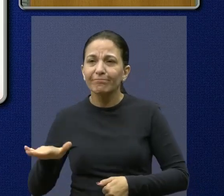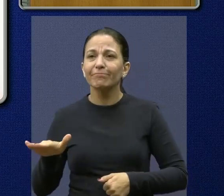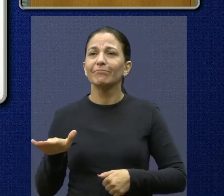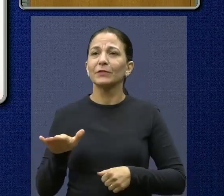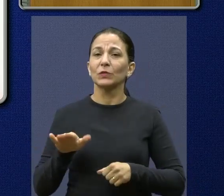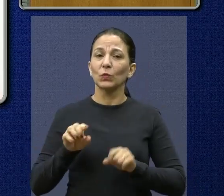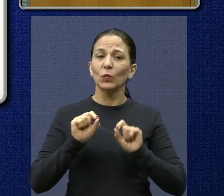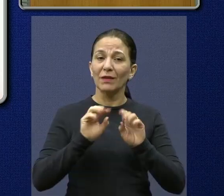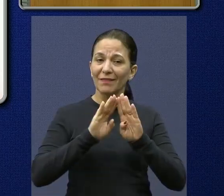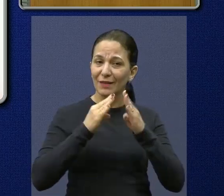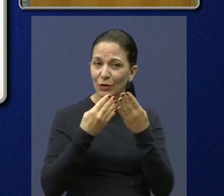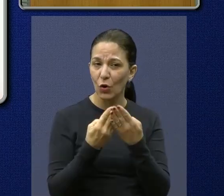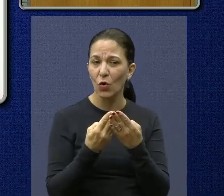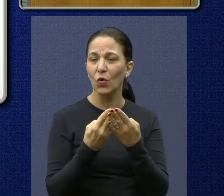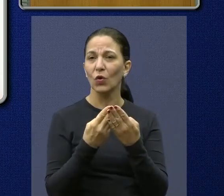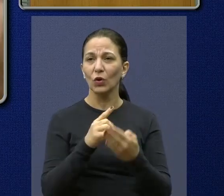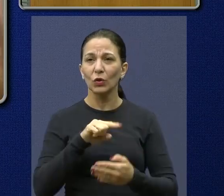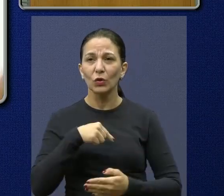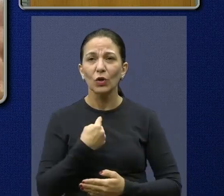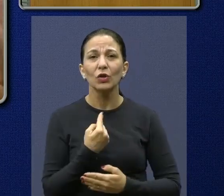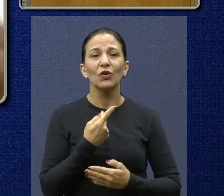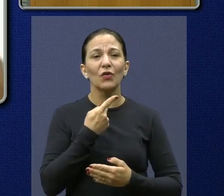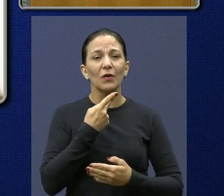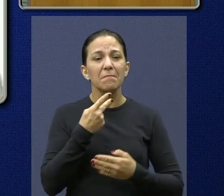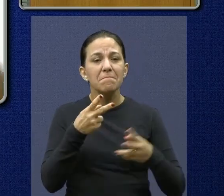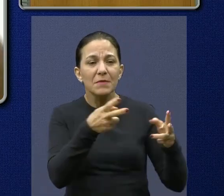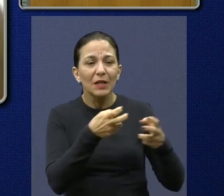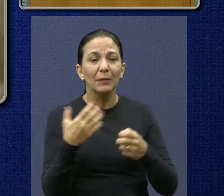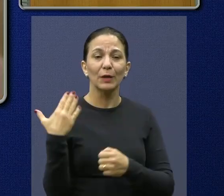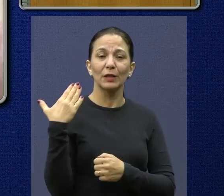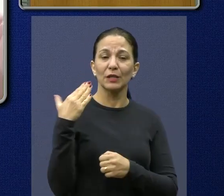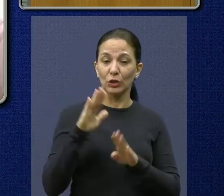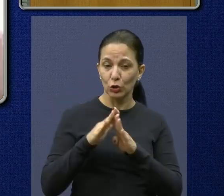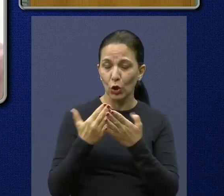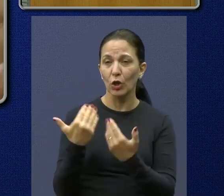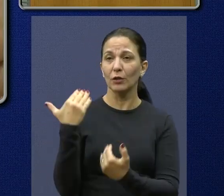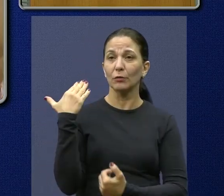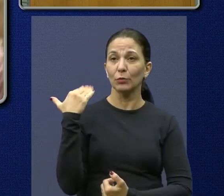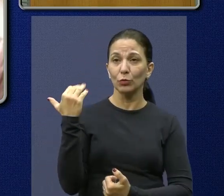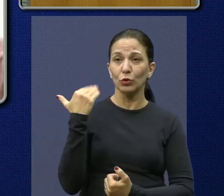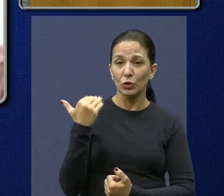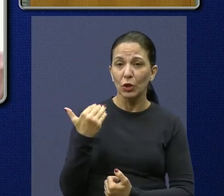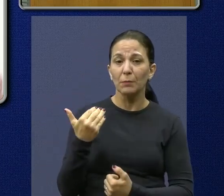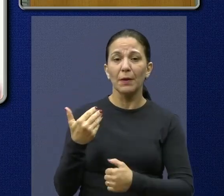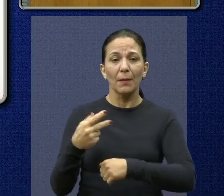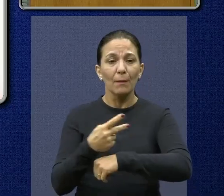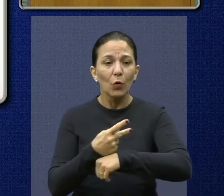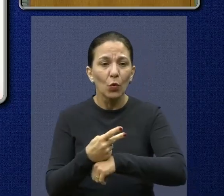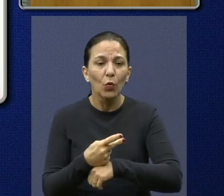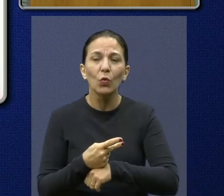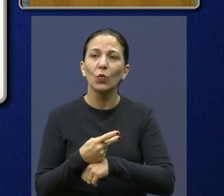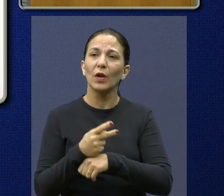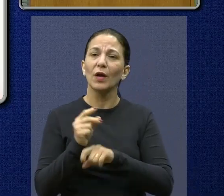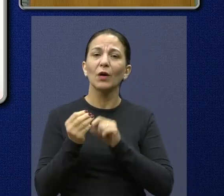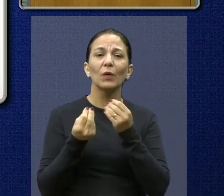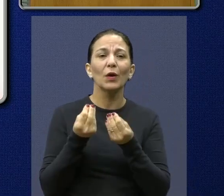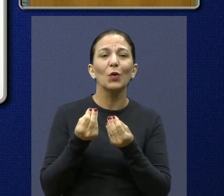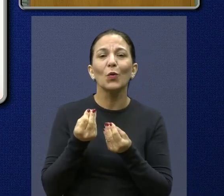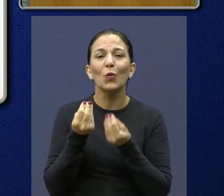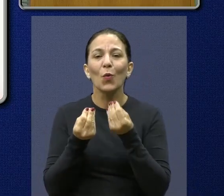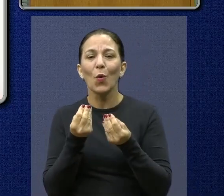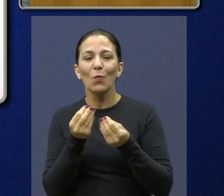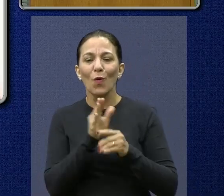Nas escolas a gente vê escolas chamando a gente também, né? E procurando ajuda, o que a gente faz aqui com essa molecada e